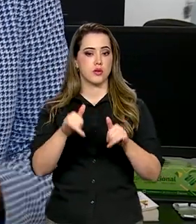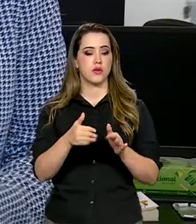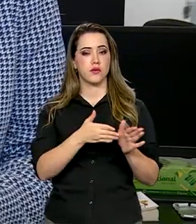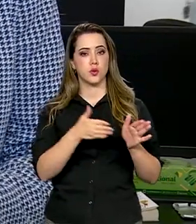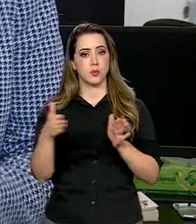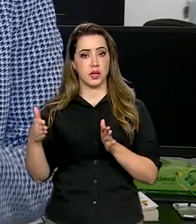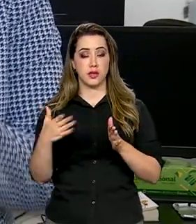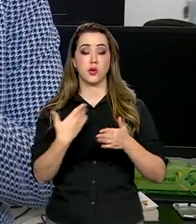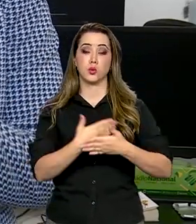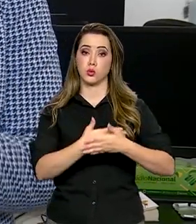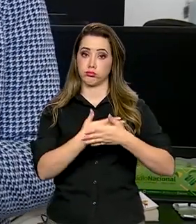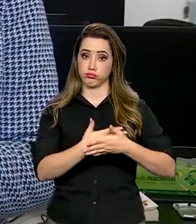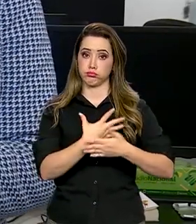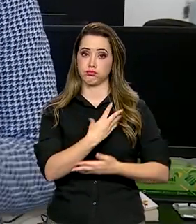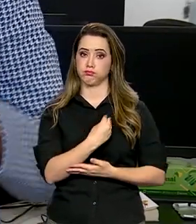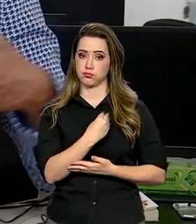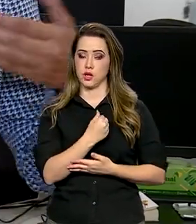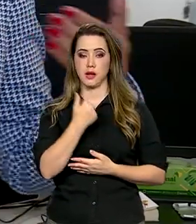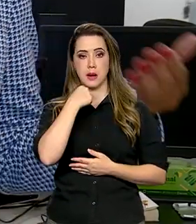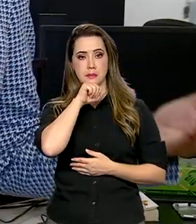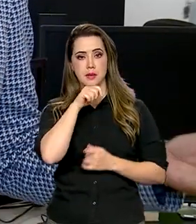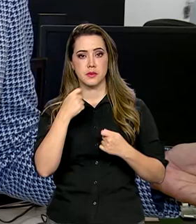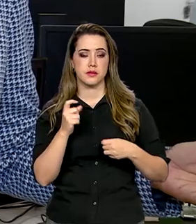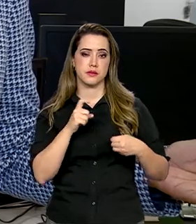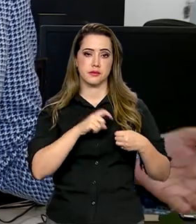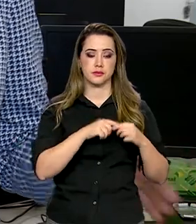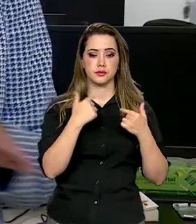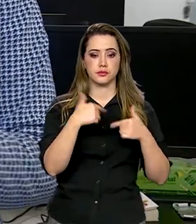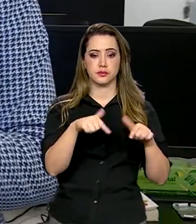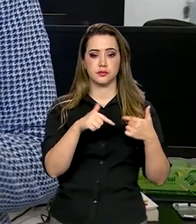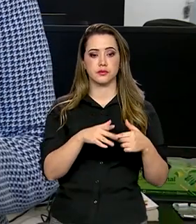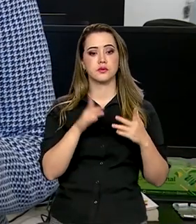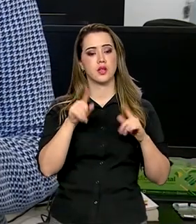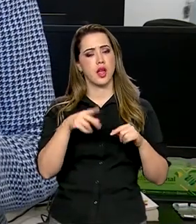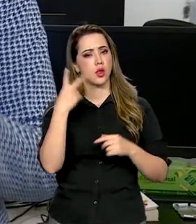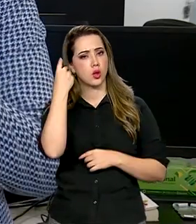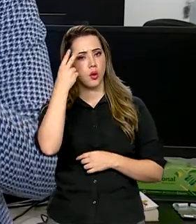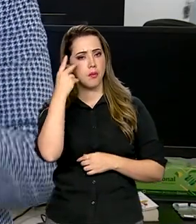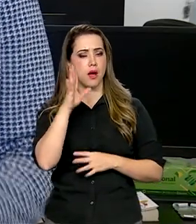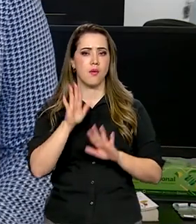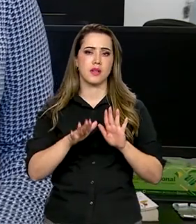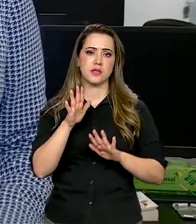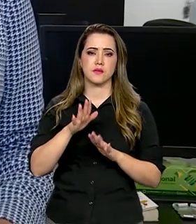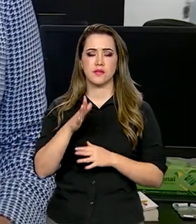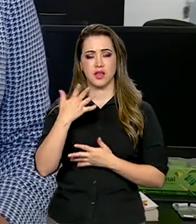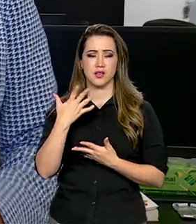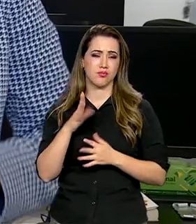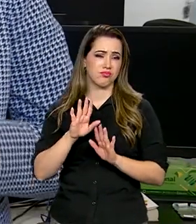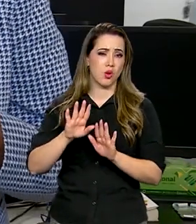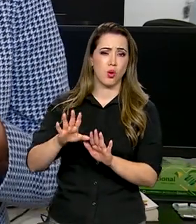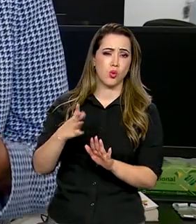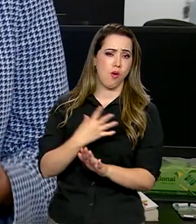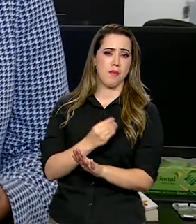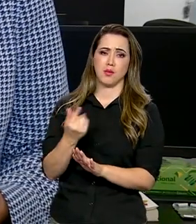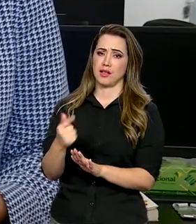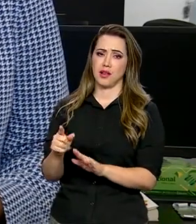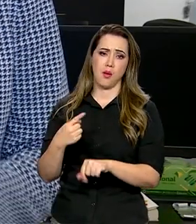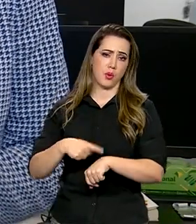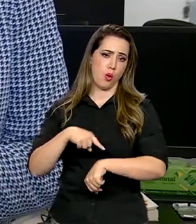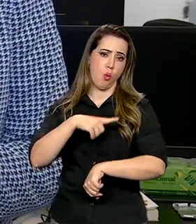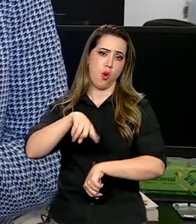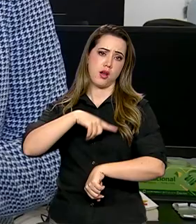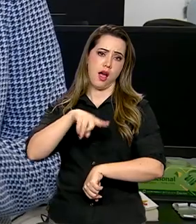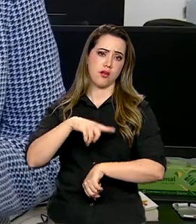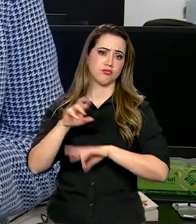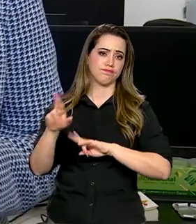licença maternidade, quando as mães precisam voltar ao trabalho, é comum abandonar o aleitamento. É aí que entra um